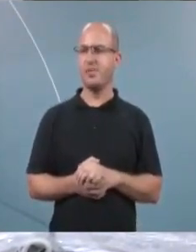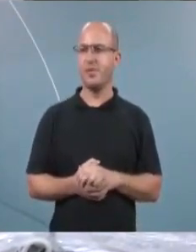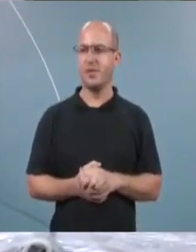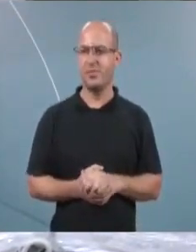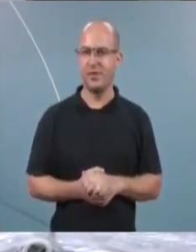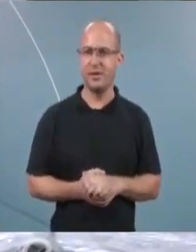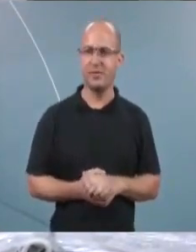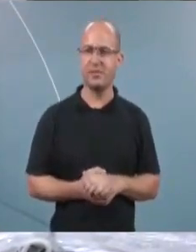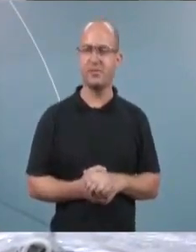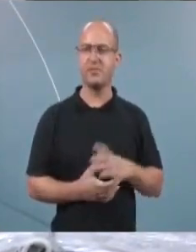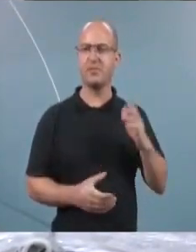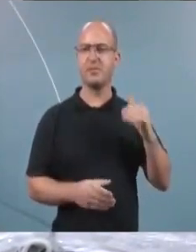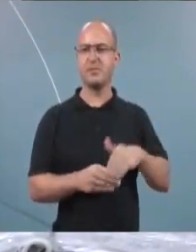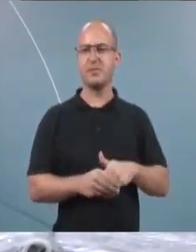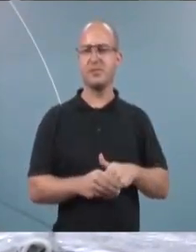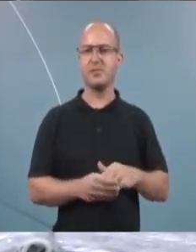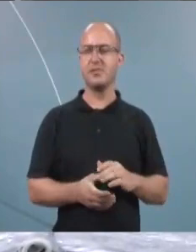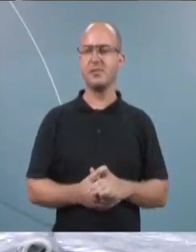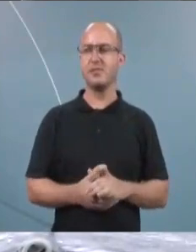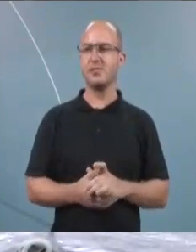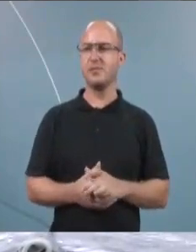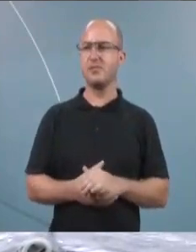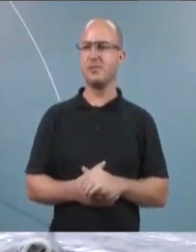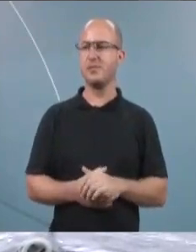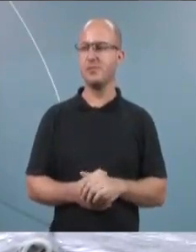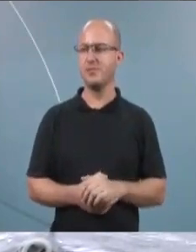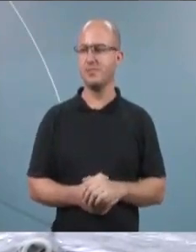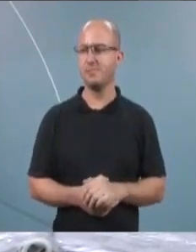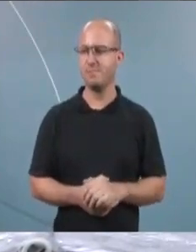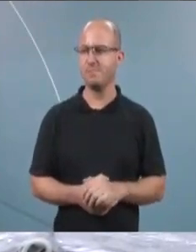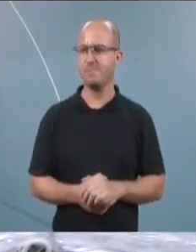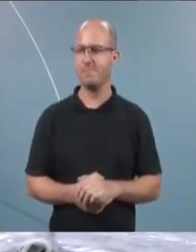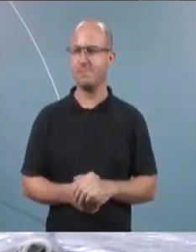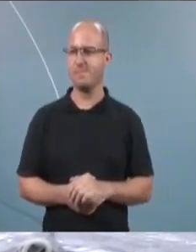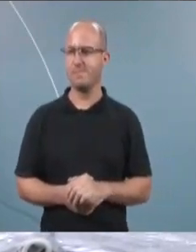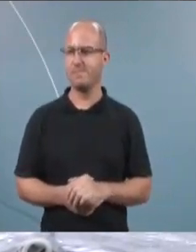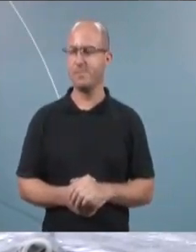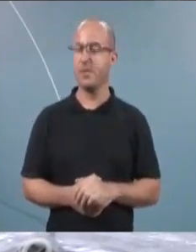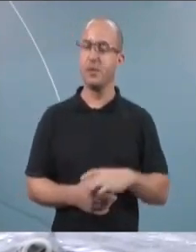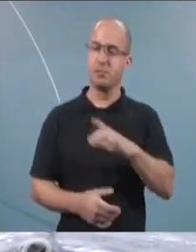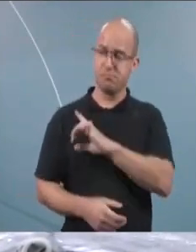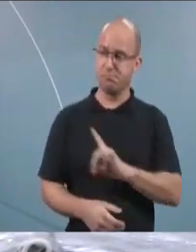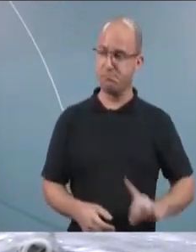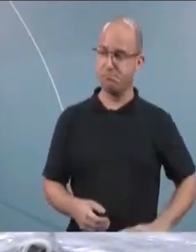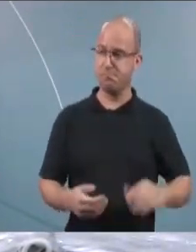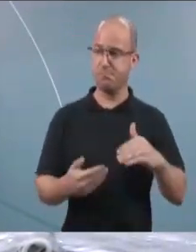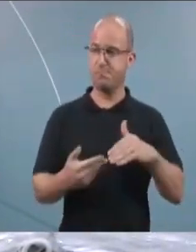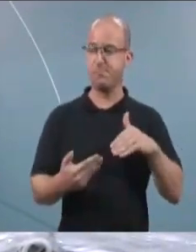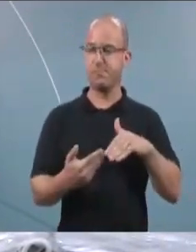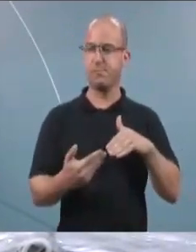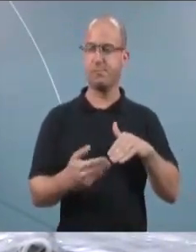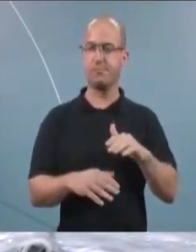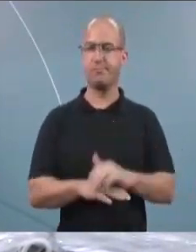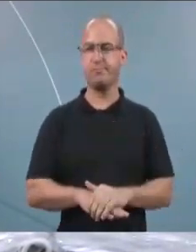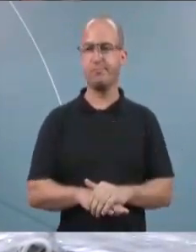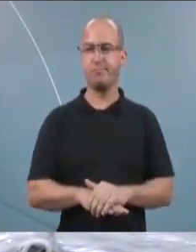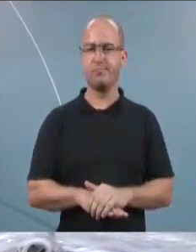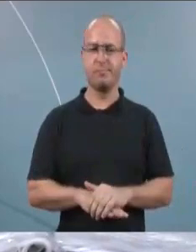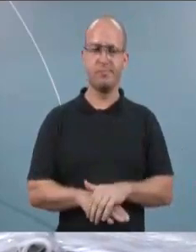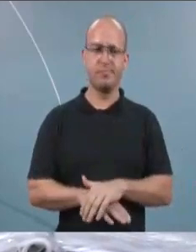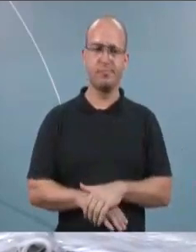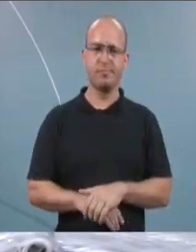noot em votação em votação aqueles que concordam permaneçam Como